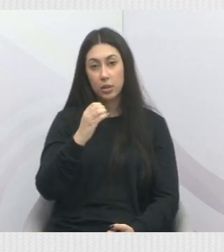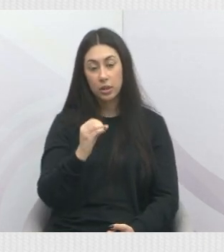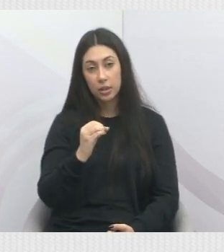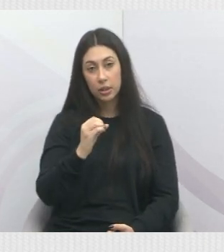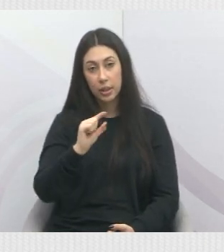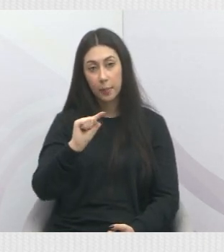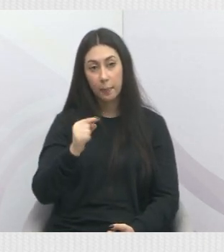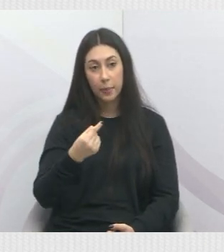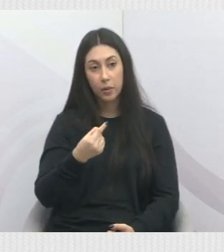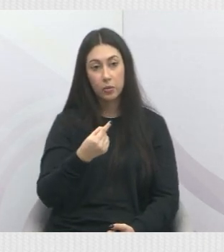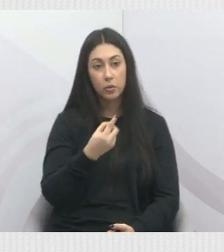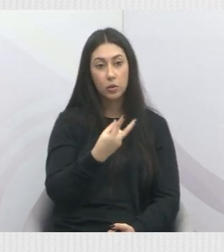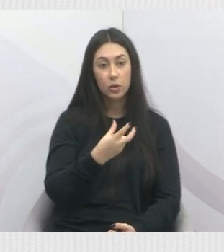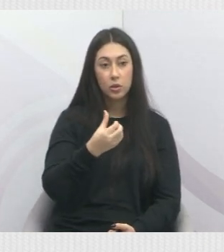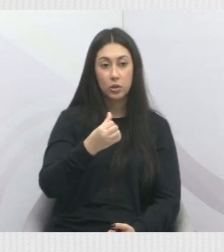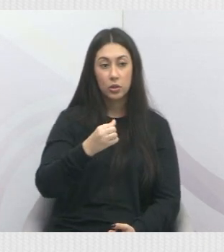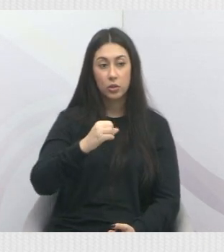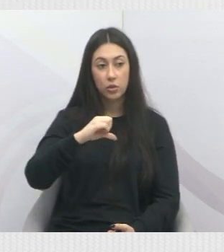3.140.296.